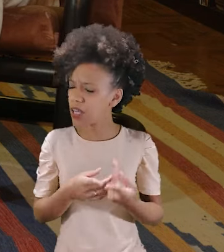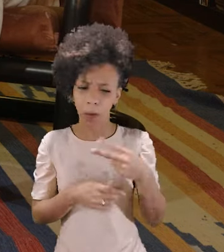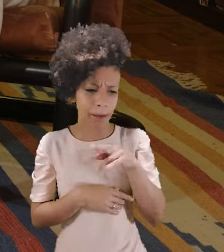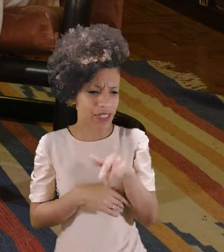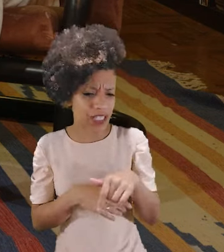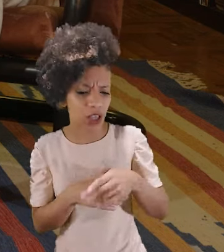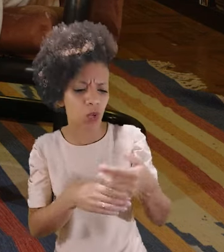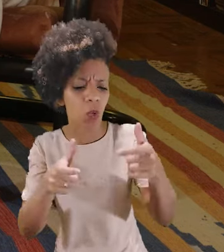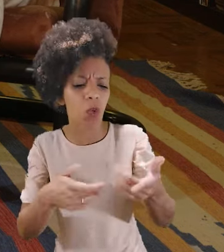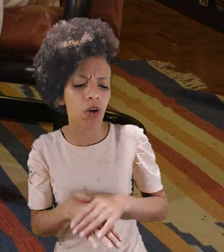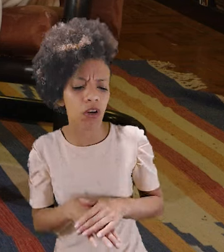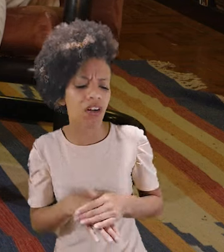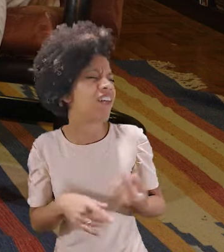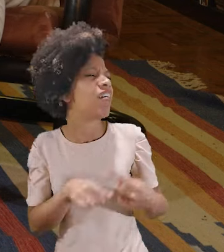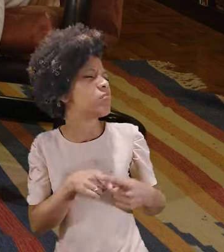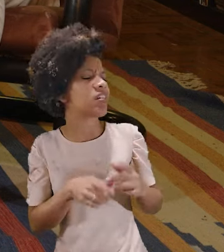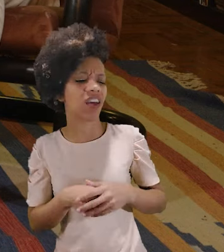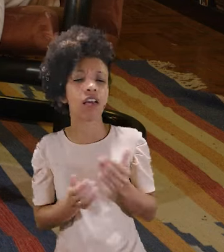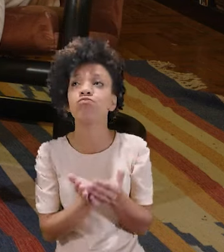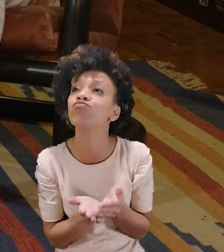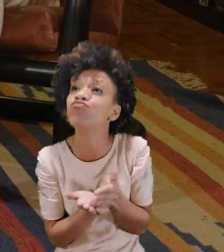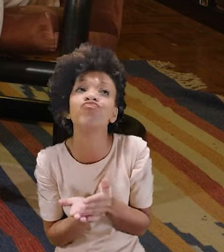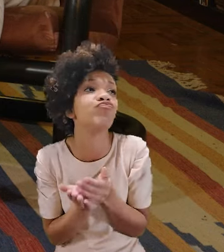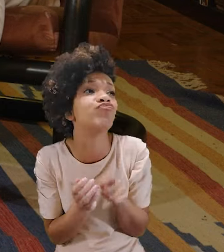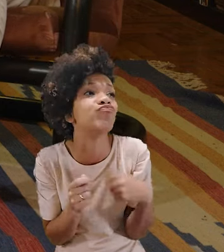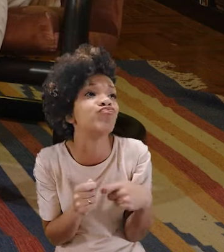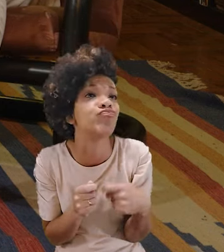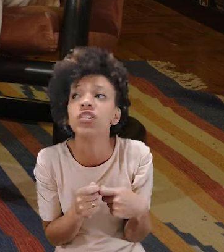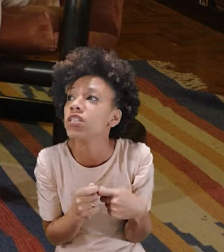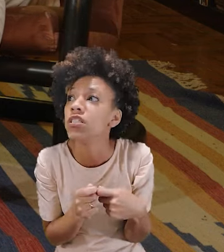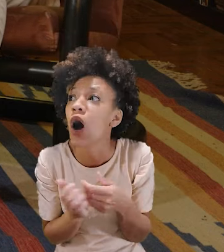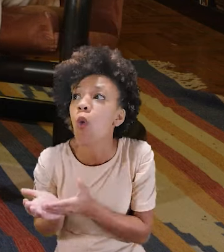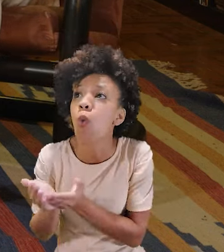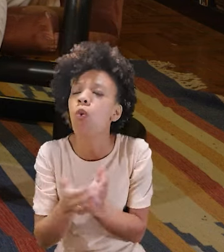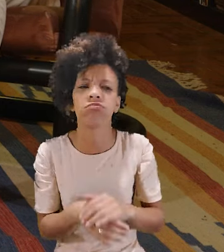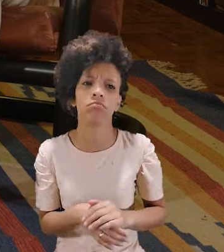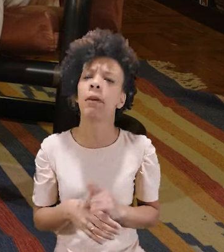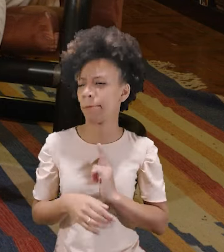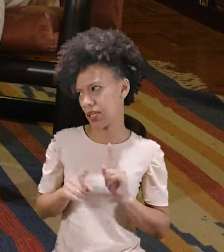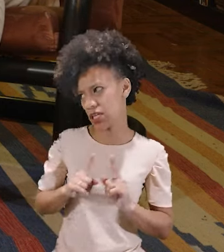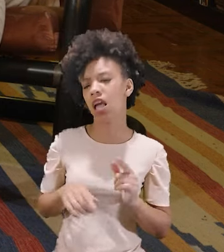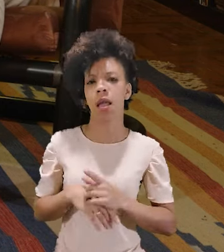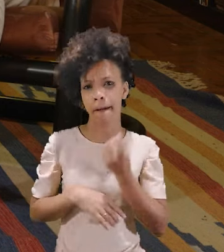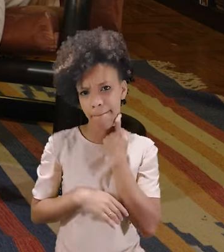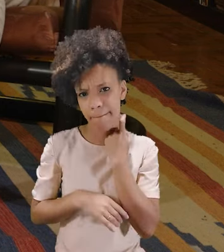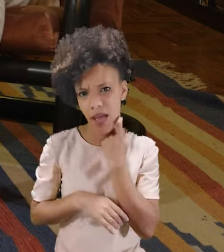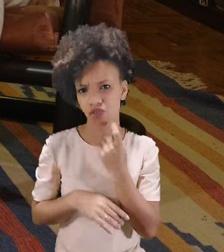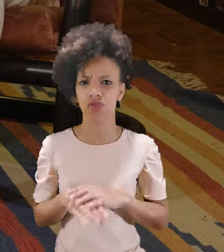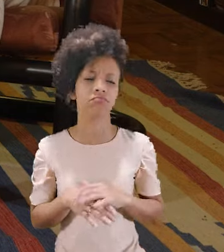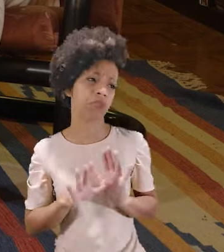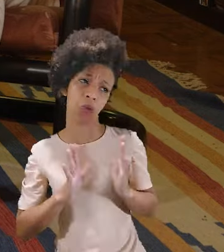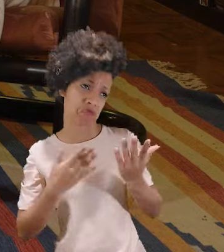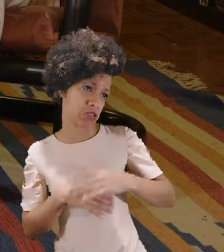o meio do Oceano Atlântico também porque tem que ele quer pegar Pois é a caroço banana os para dar muito lá viu não mas eu tô errado porque o cara tem direito a fazer o que ele quiser